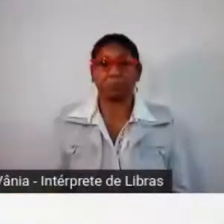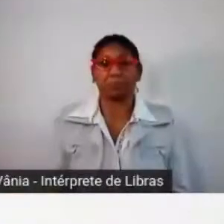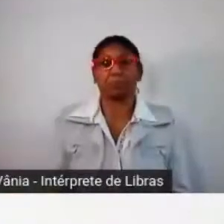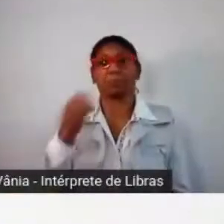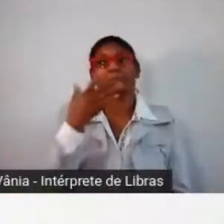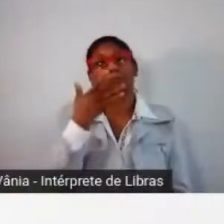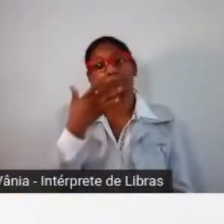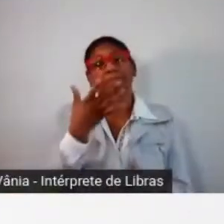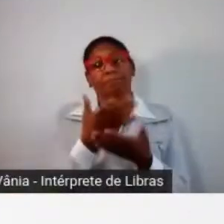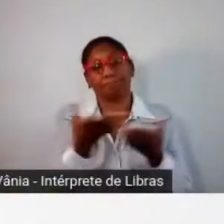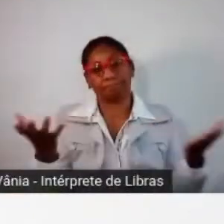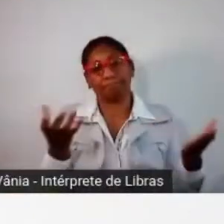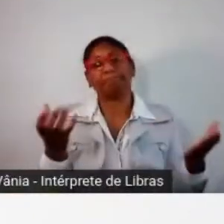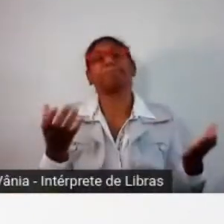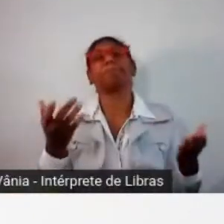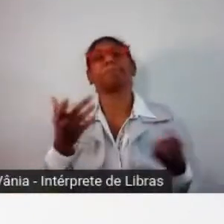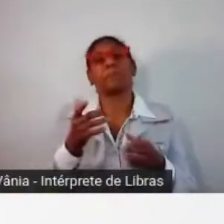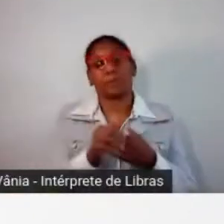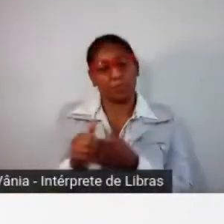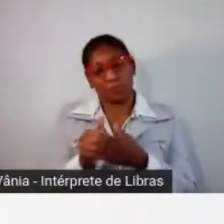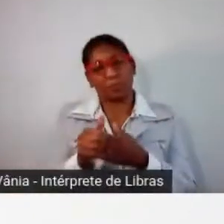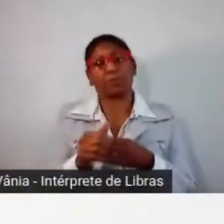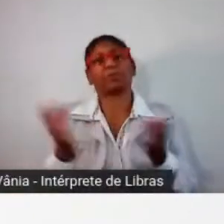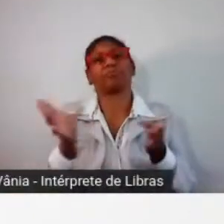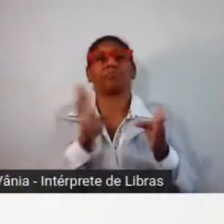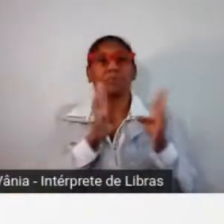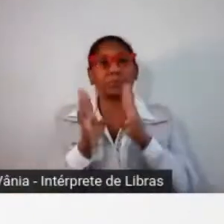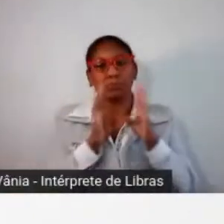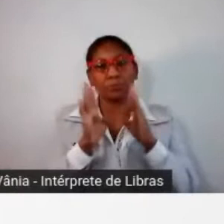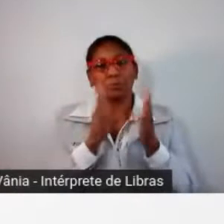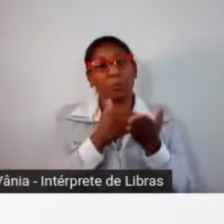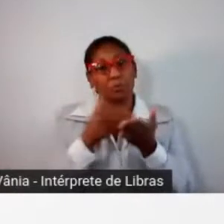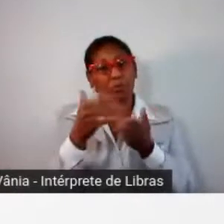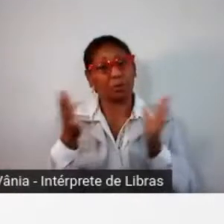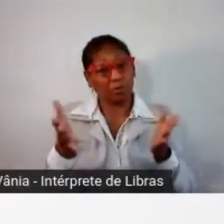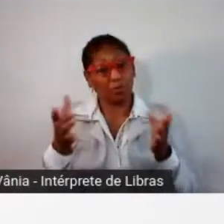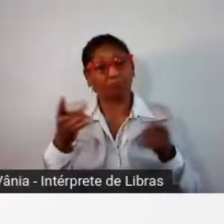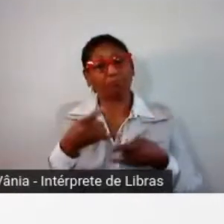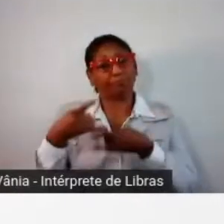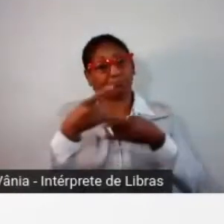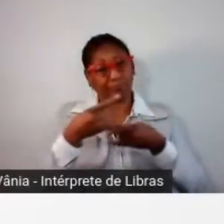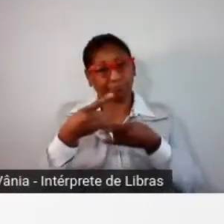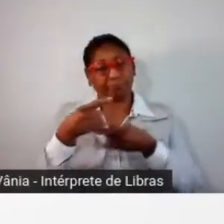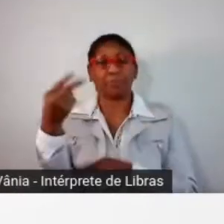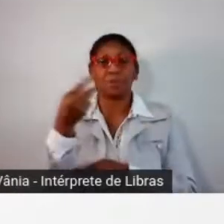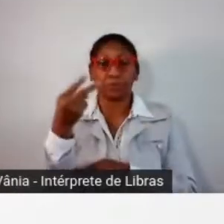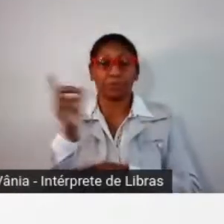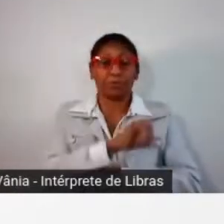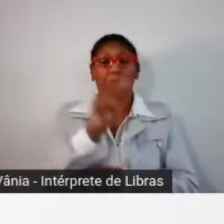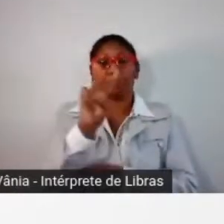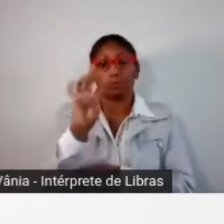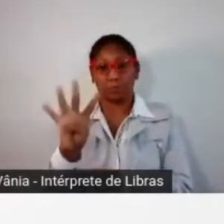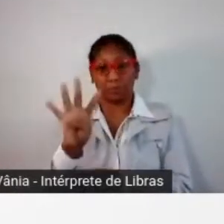Muito boa tarde a todos que estão nos acompanhando aqui pelo Facebook. A gente está começando a nossa live dessa segunda-feira, dia 24 de